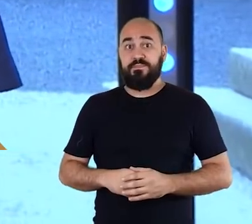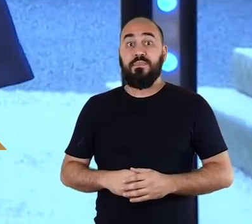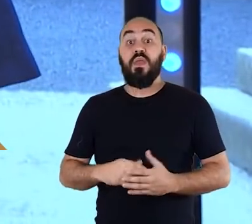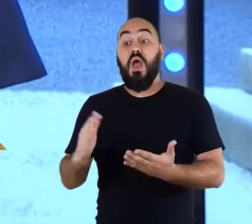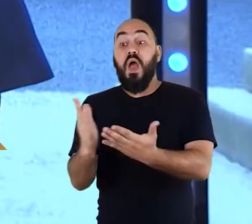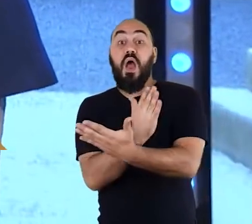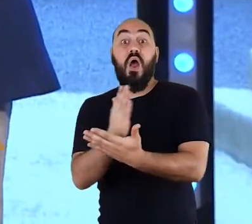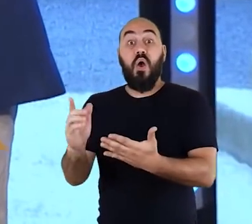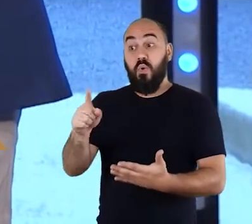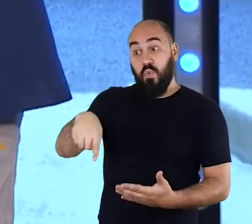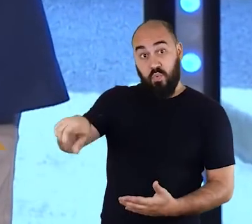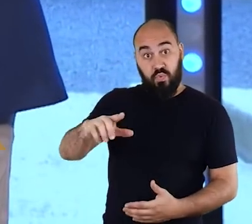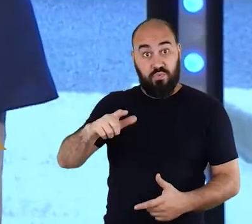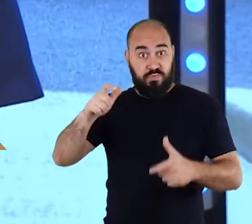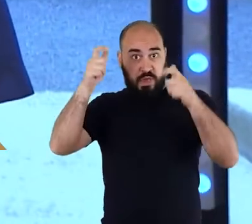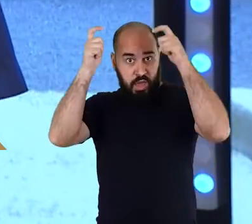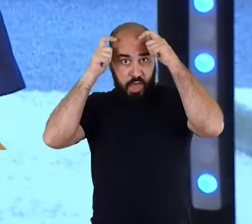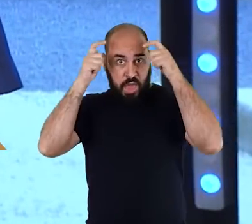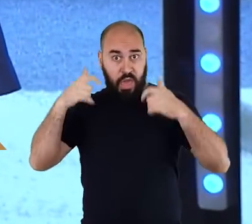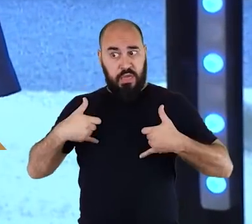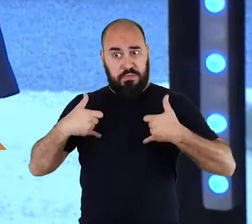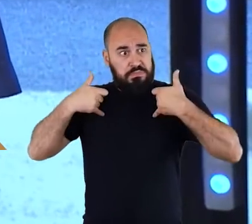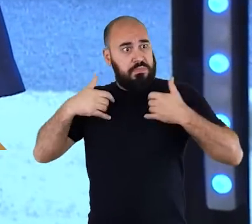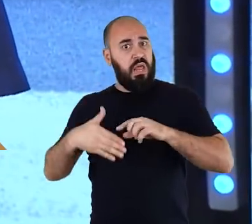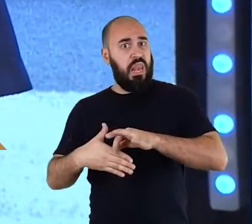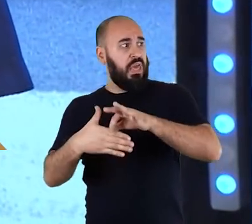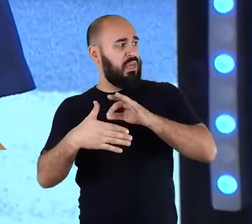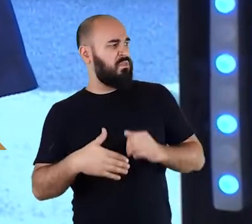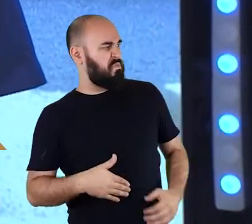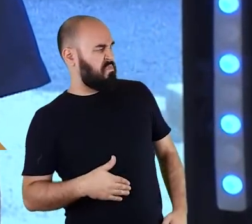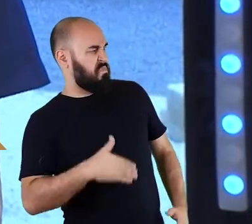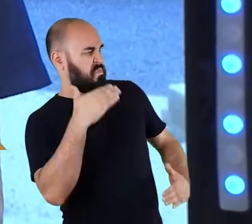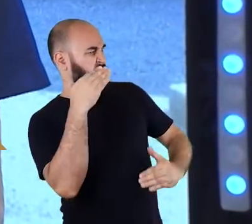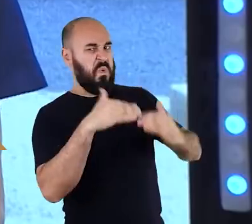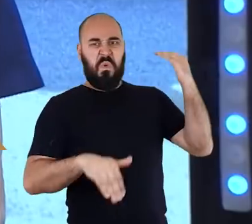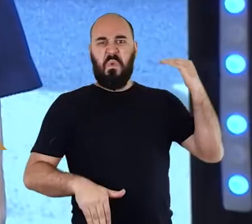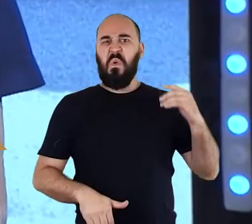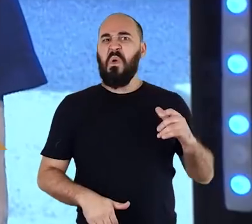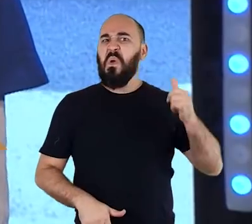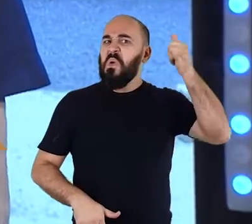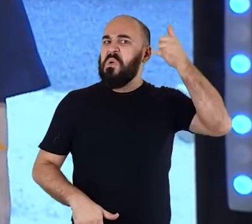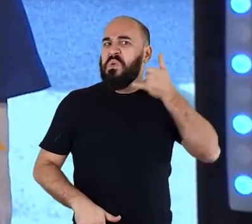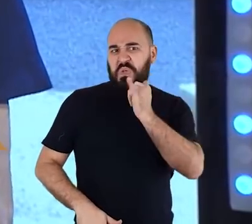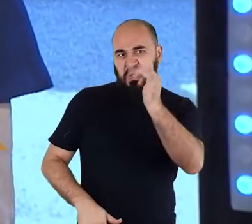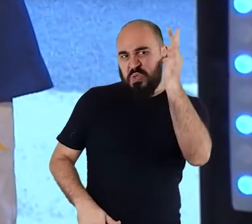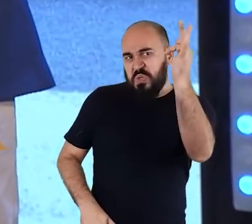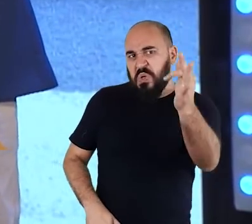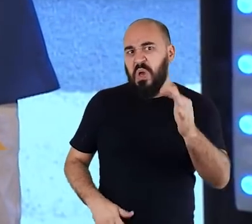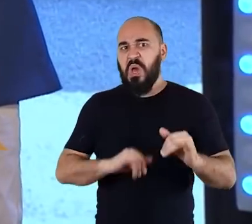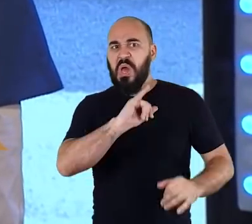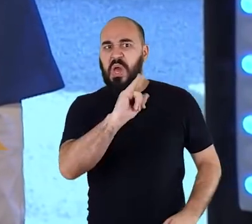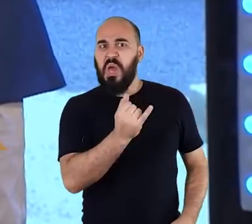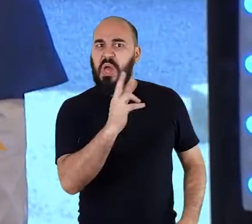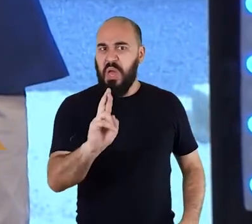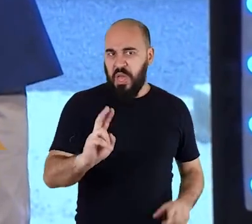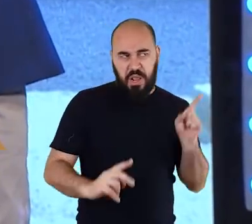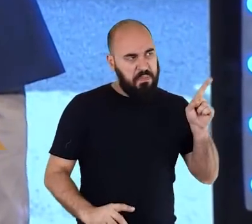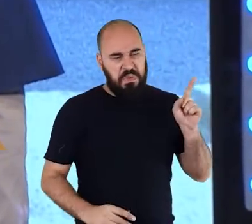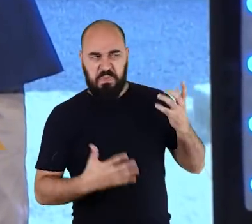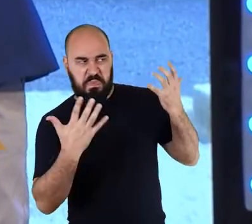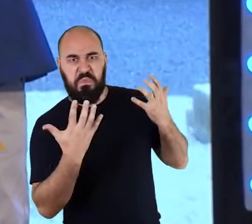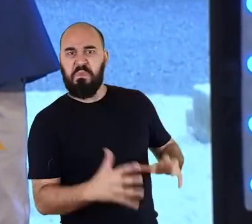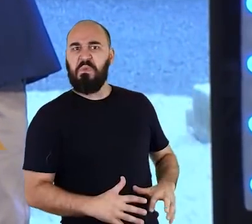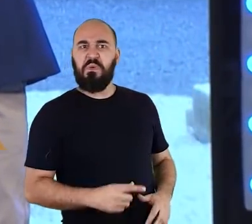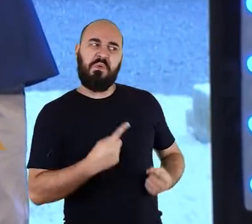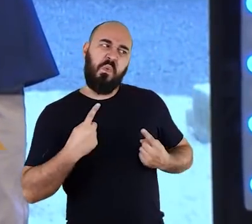com as denúncias feitas pelo profeta e proeminentes figuras de governadores e príncipes se